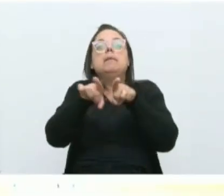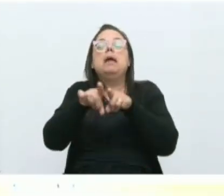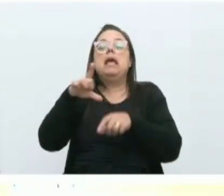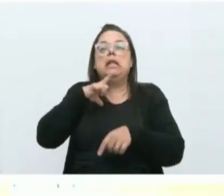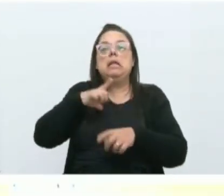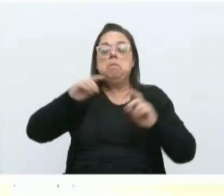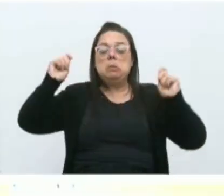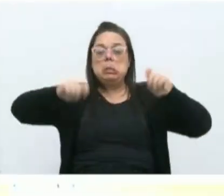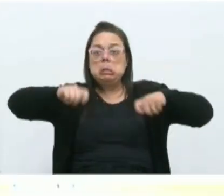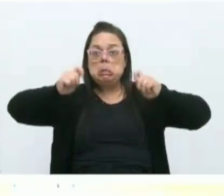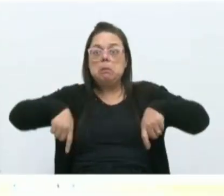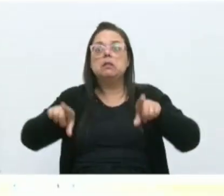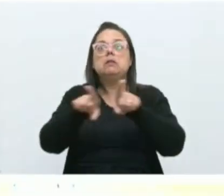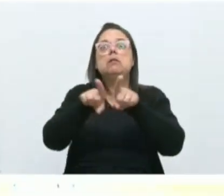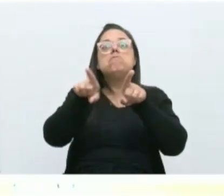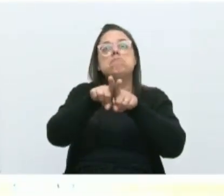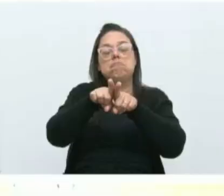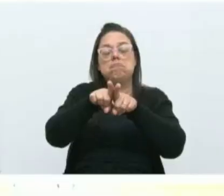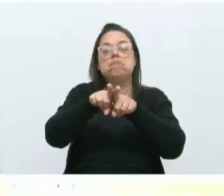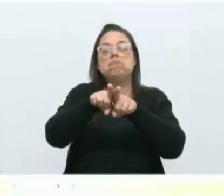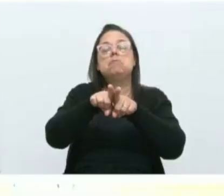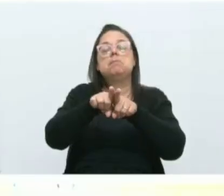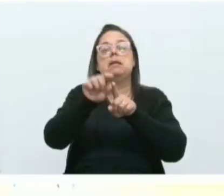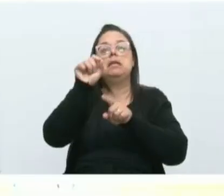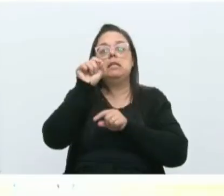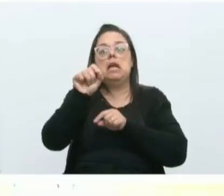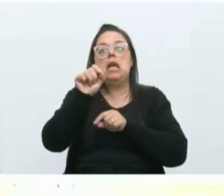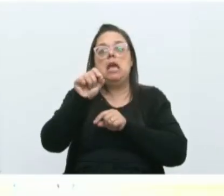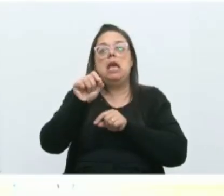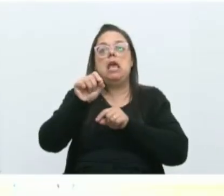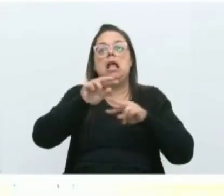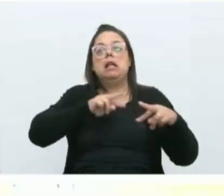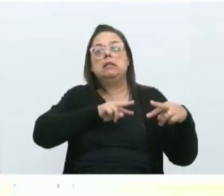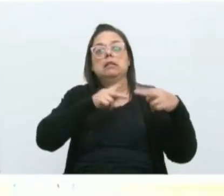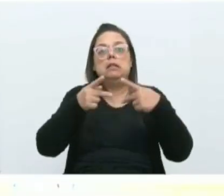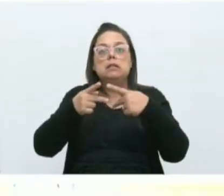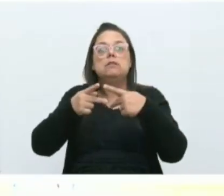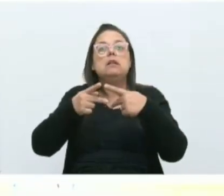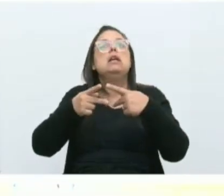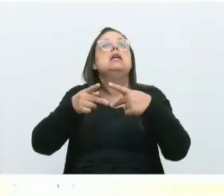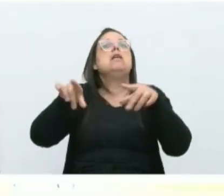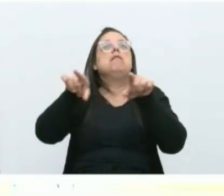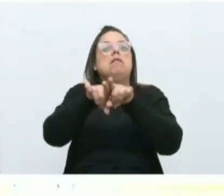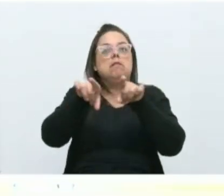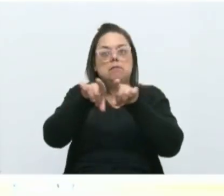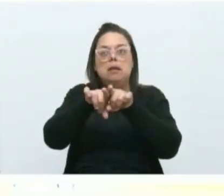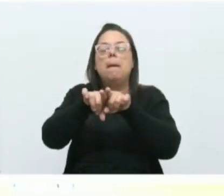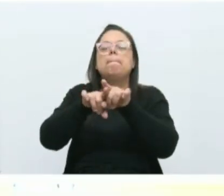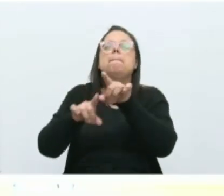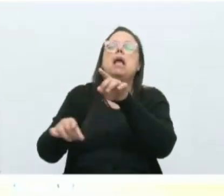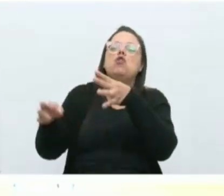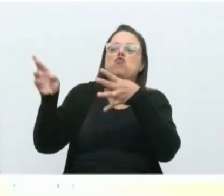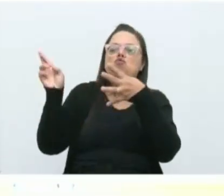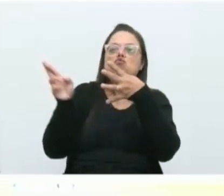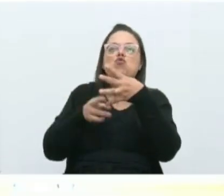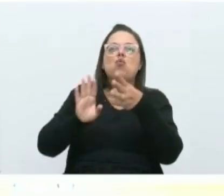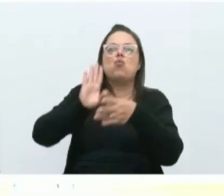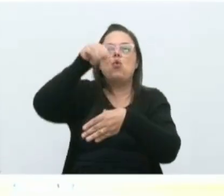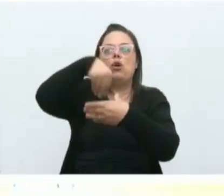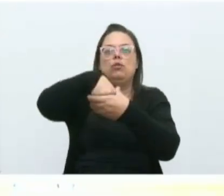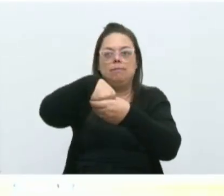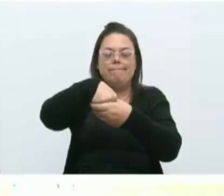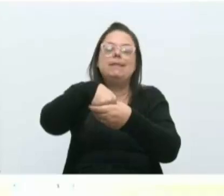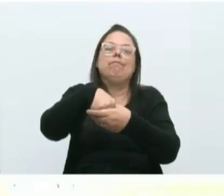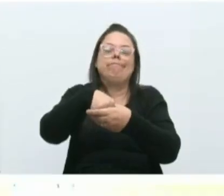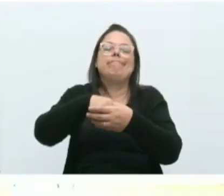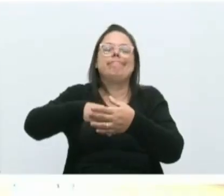a possibilidade de transposição, remanejamento ou transferência de recursos dentro de uma